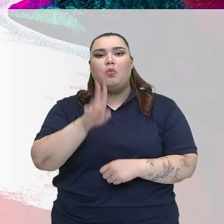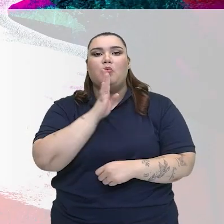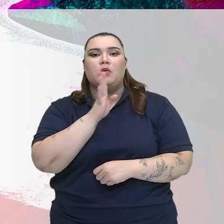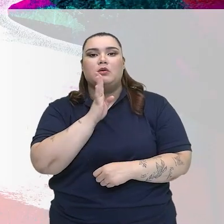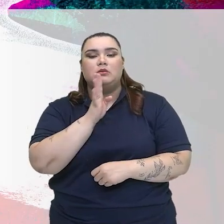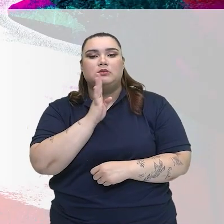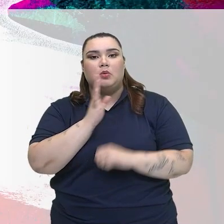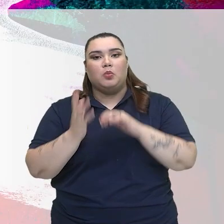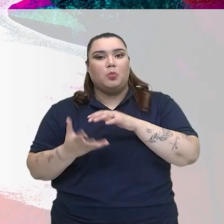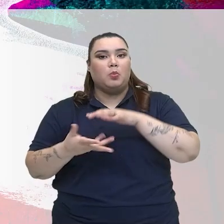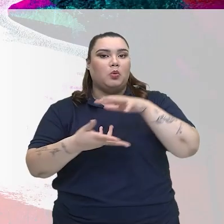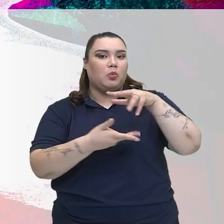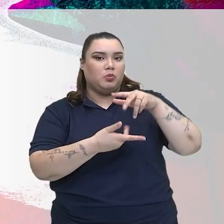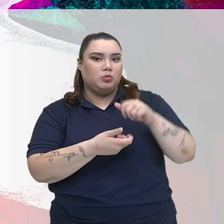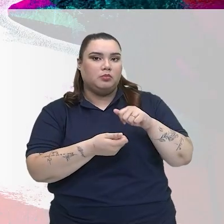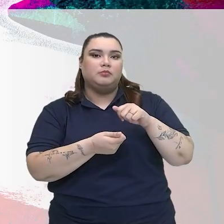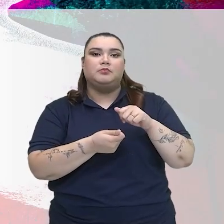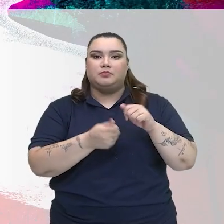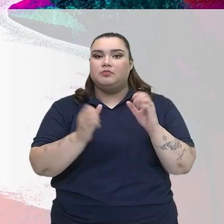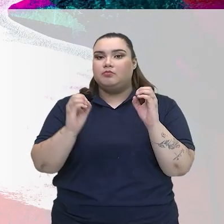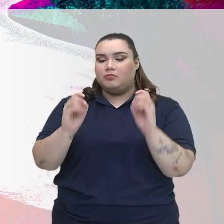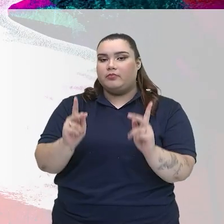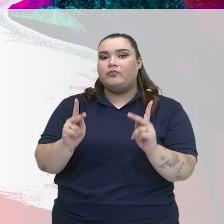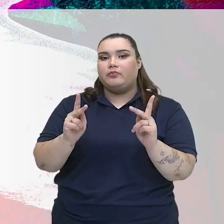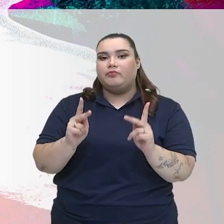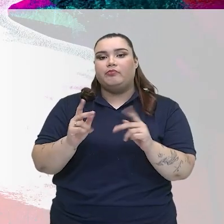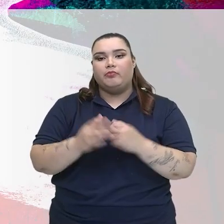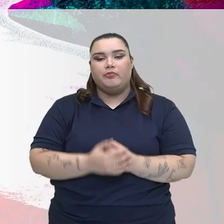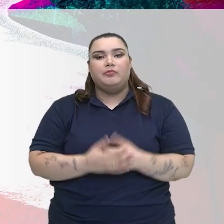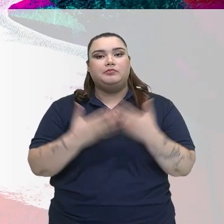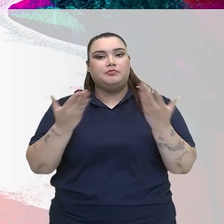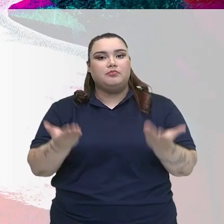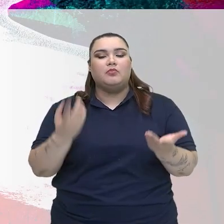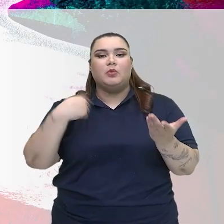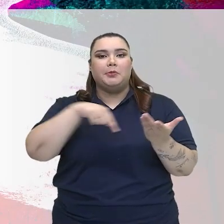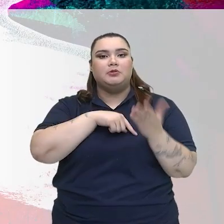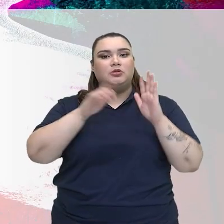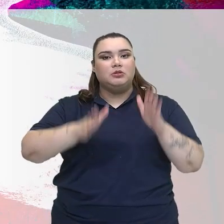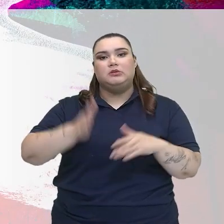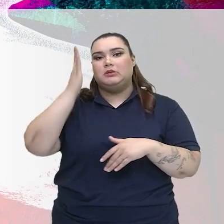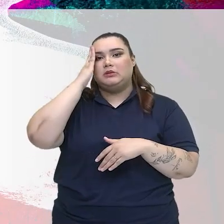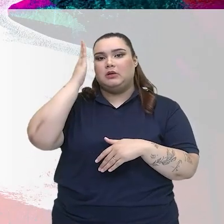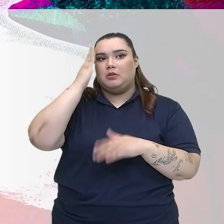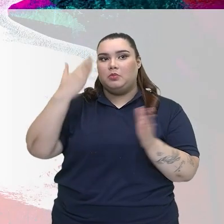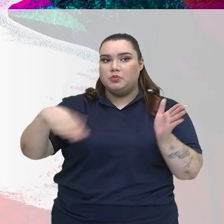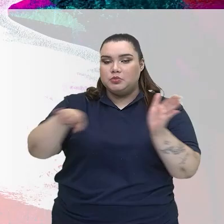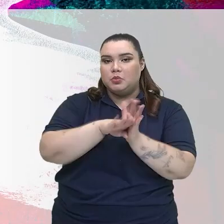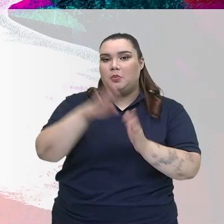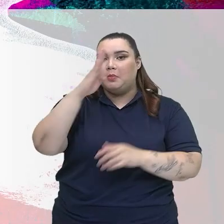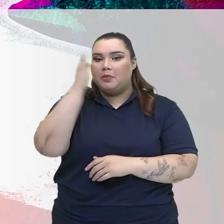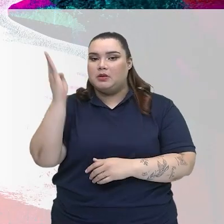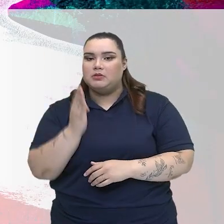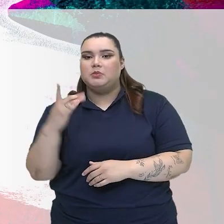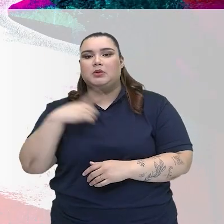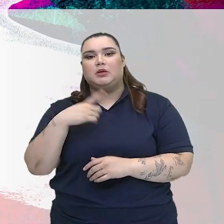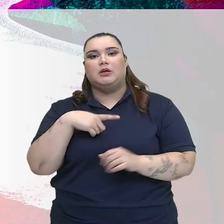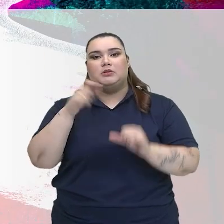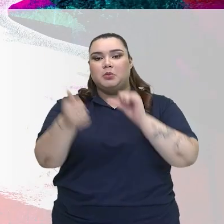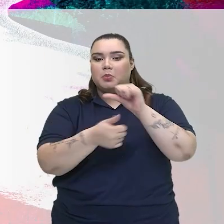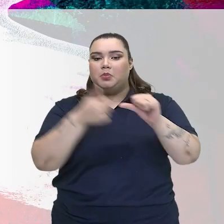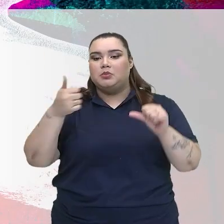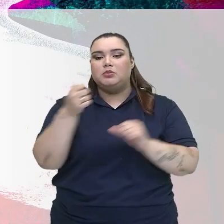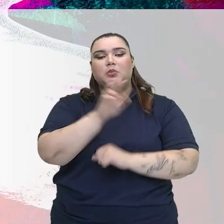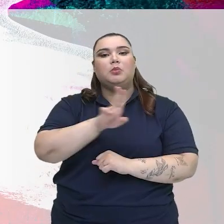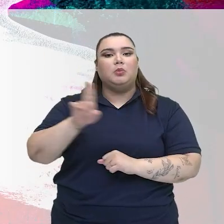aí mundialmente. Ok? Muito bem, então aí a gente já sabe que quando chegou ao Brasil, teve essa mudança de